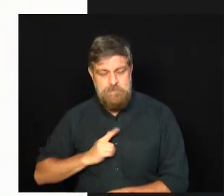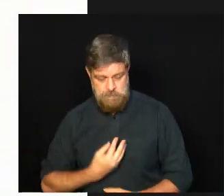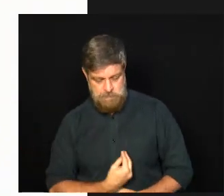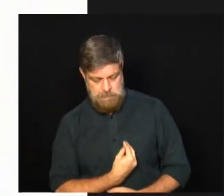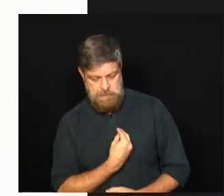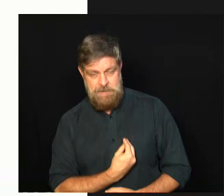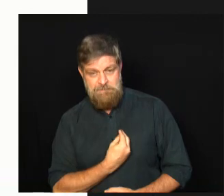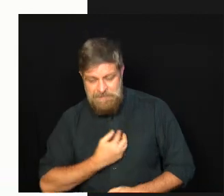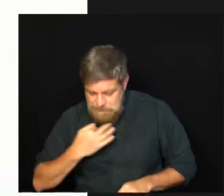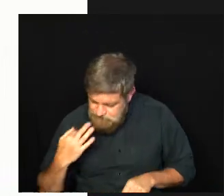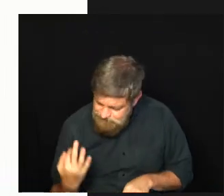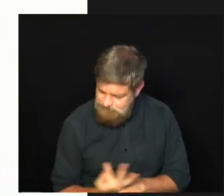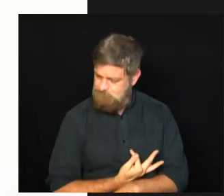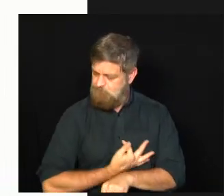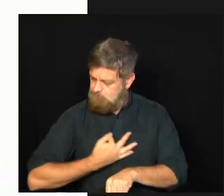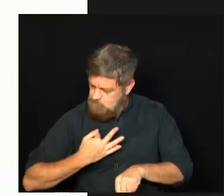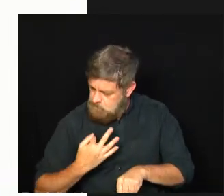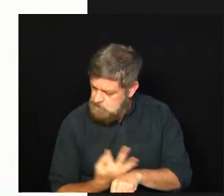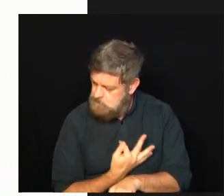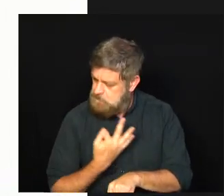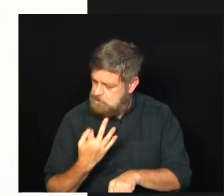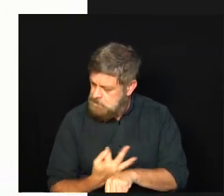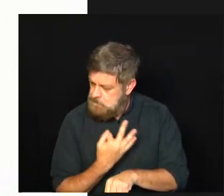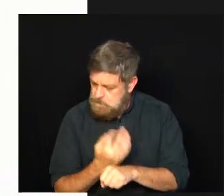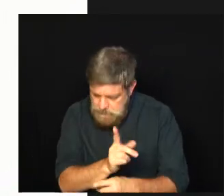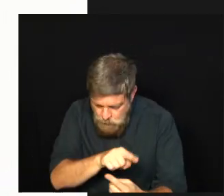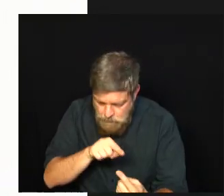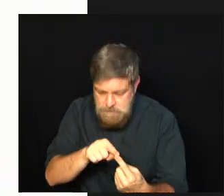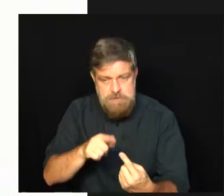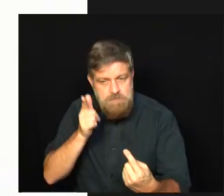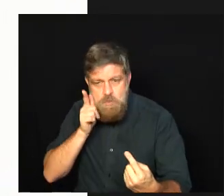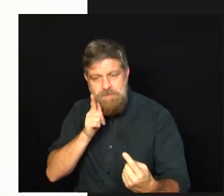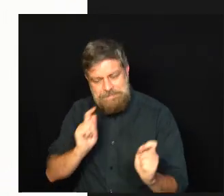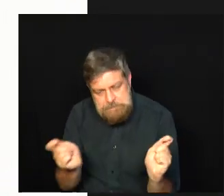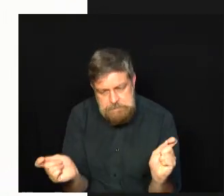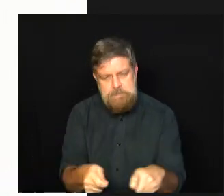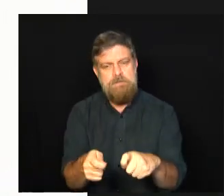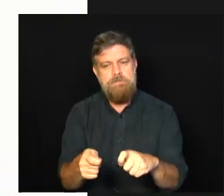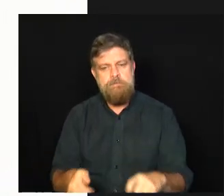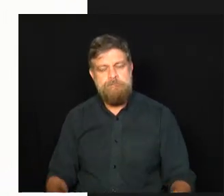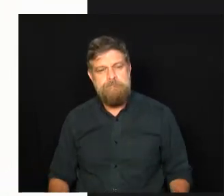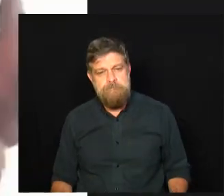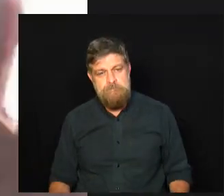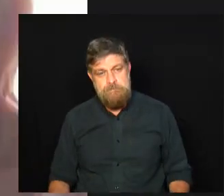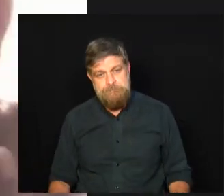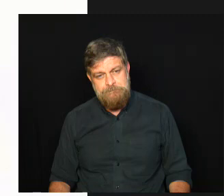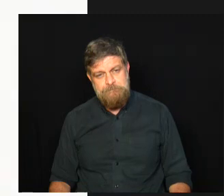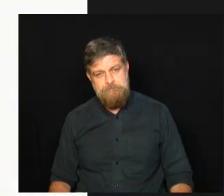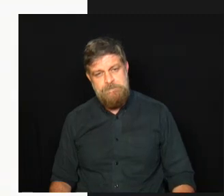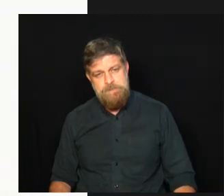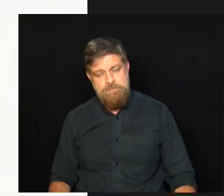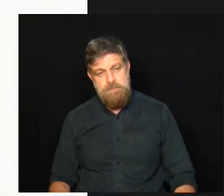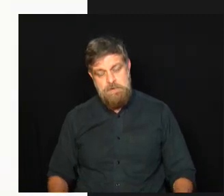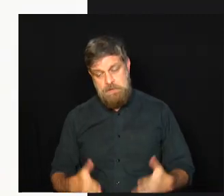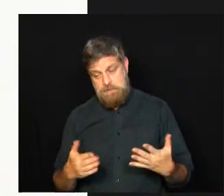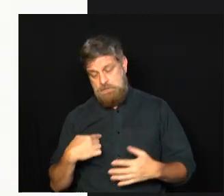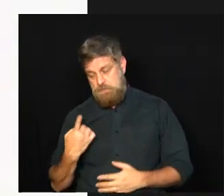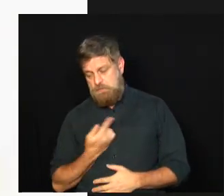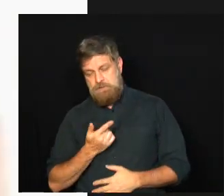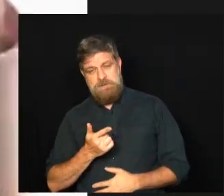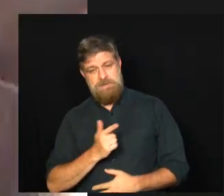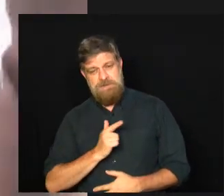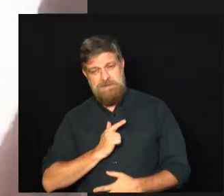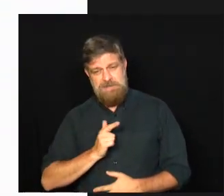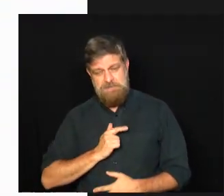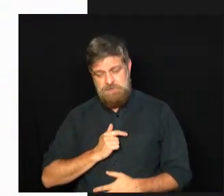é lutar dia a dia para atingir as suas metas, né? Então, então, nós temos tudo